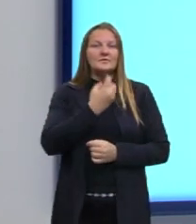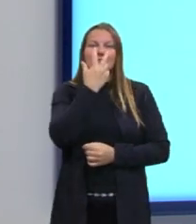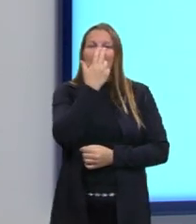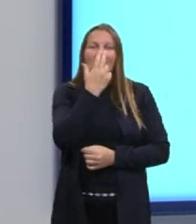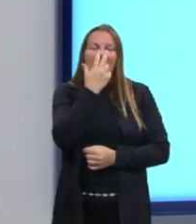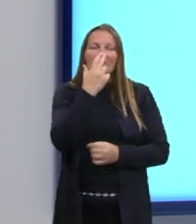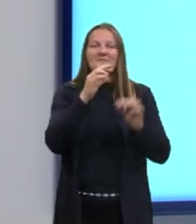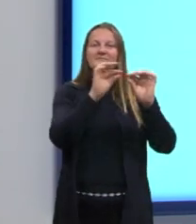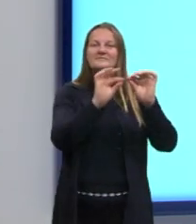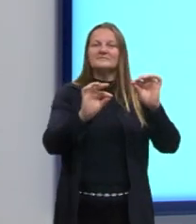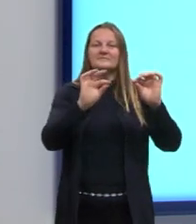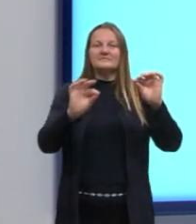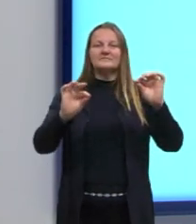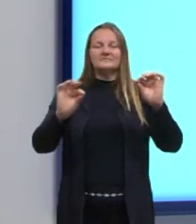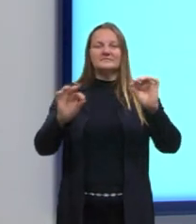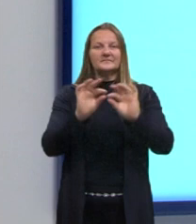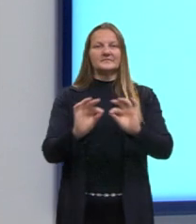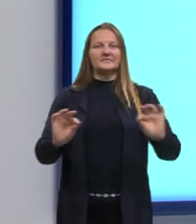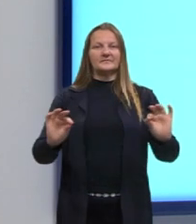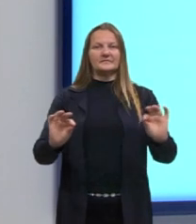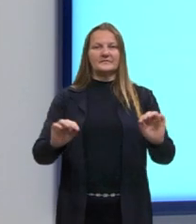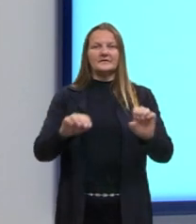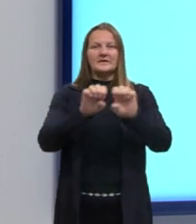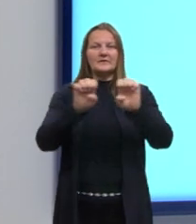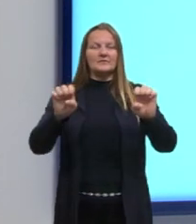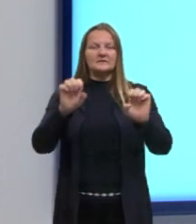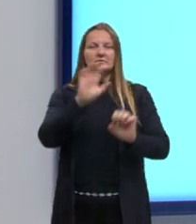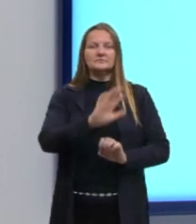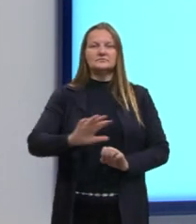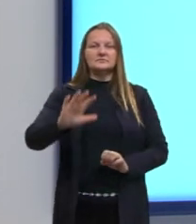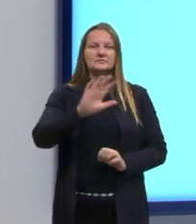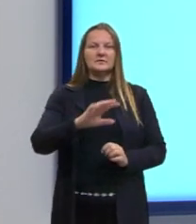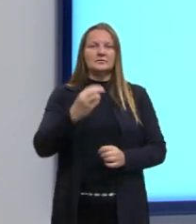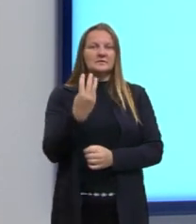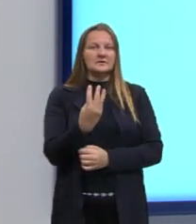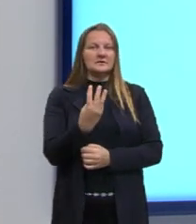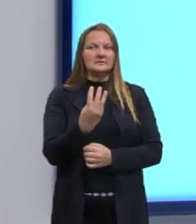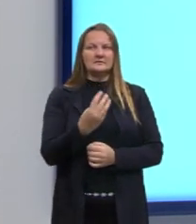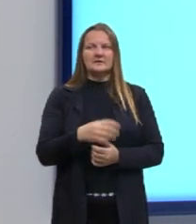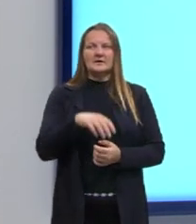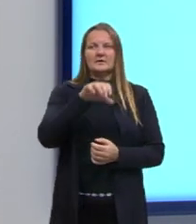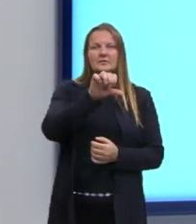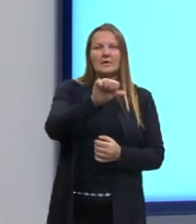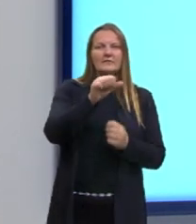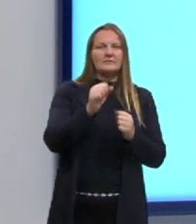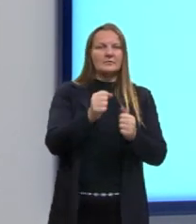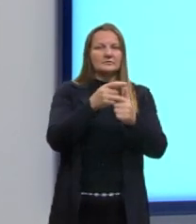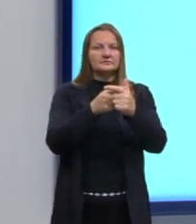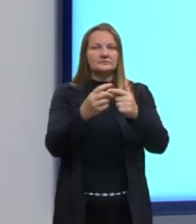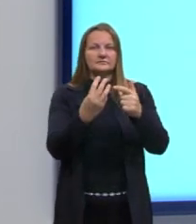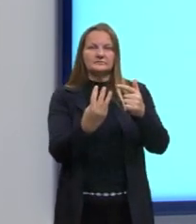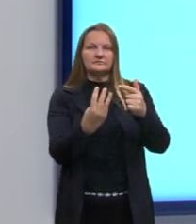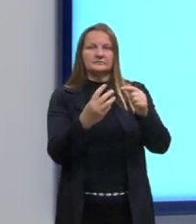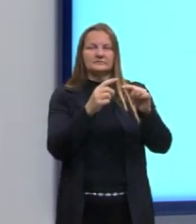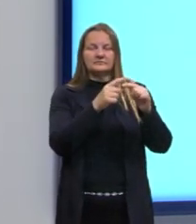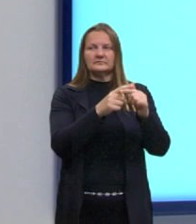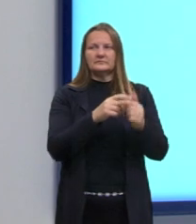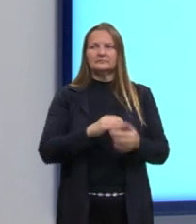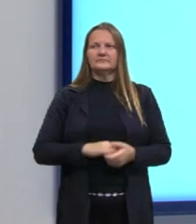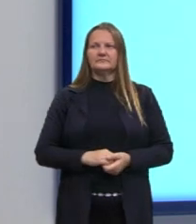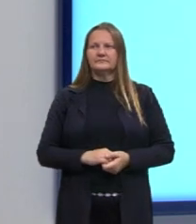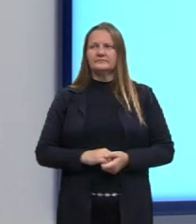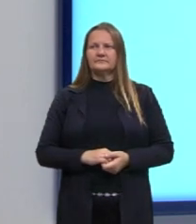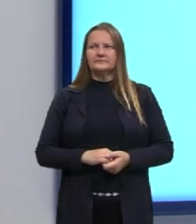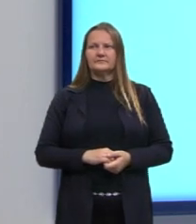simplificar então toda minha equação pelo númerozinho 3 aí o que que acontece onde nós